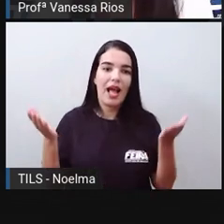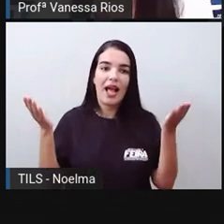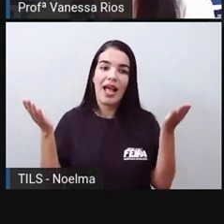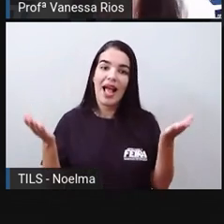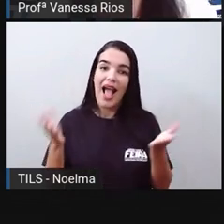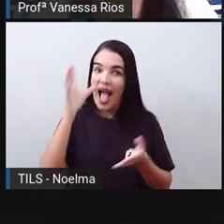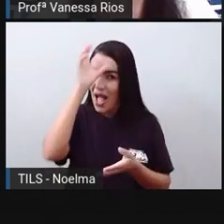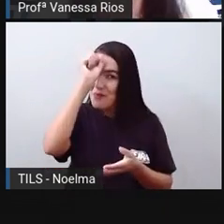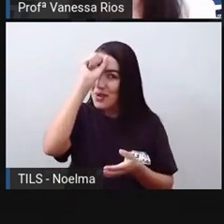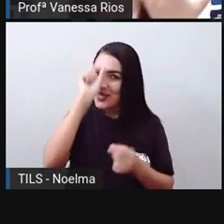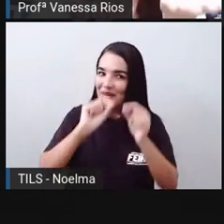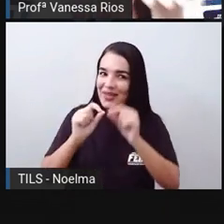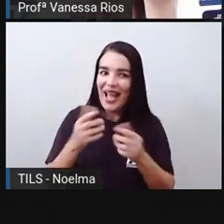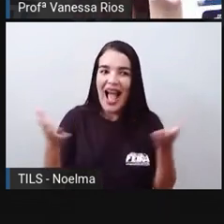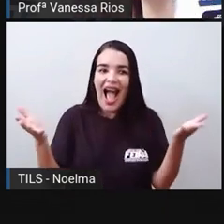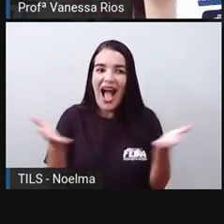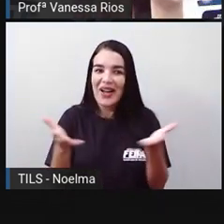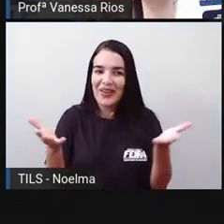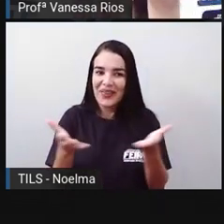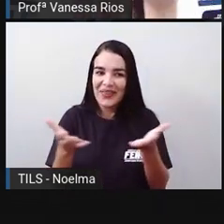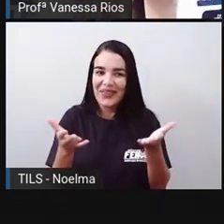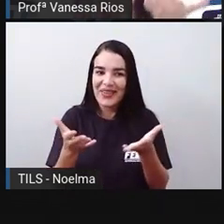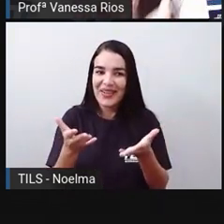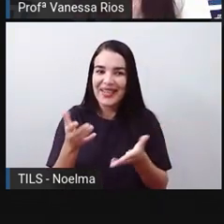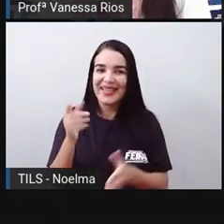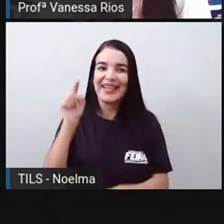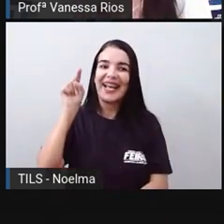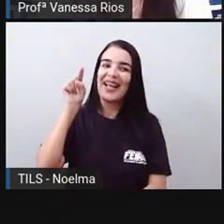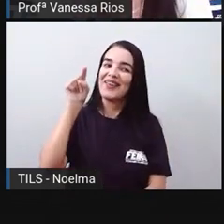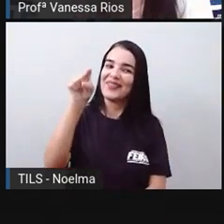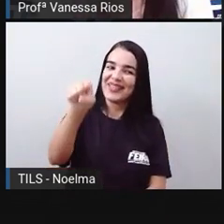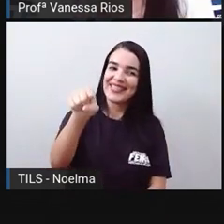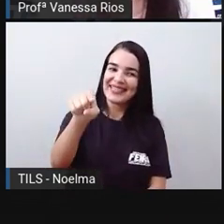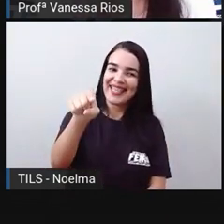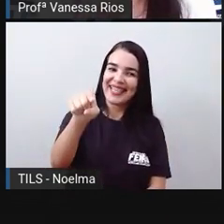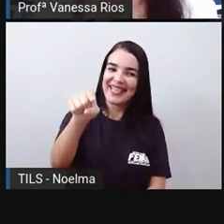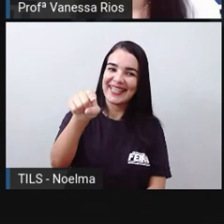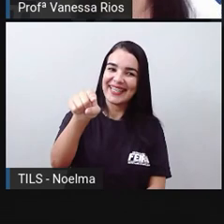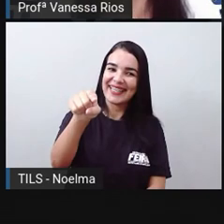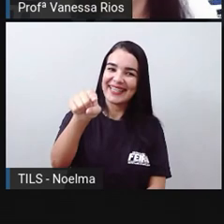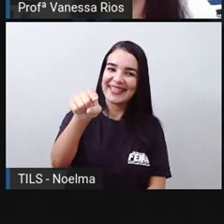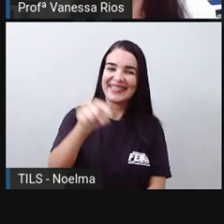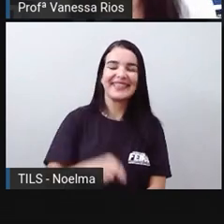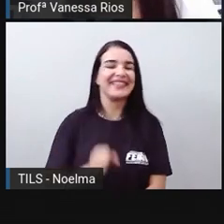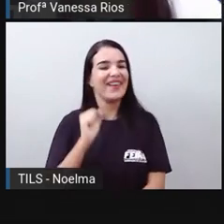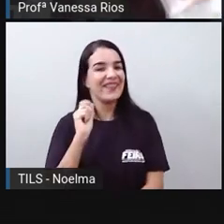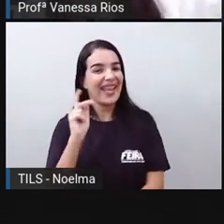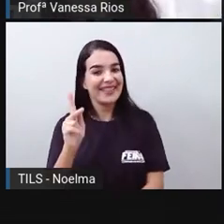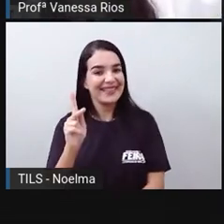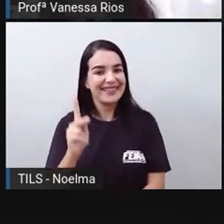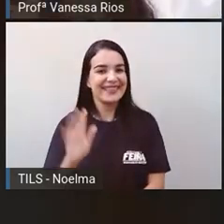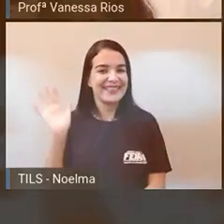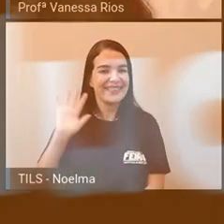Pro aprendeu aí, ó. Agora é com você, tá certo?